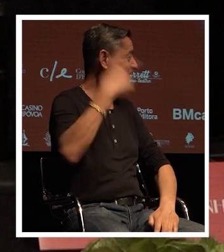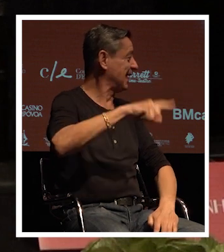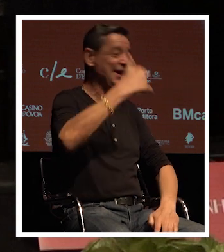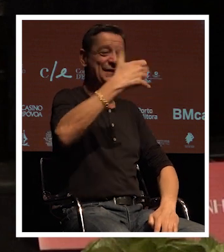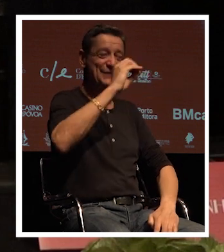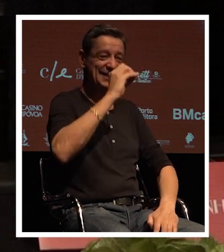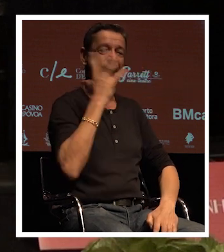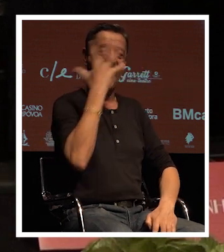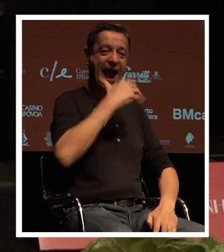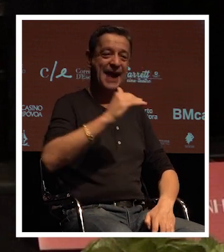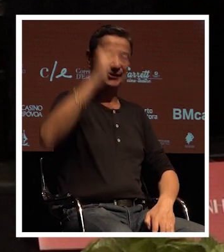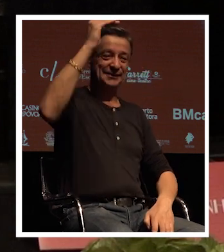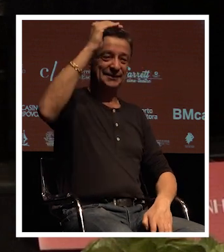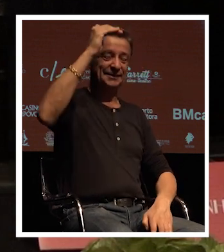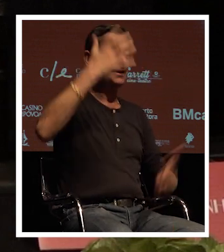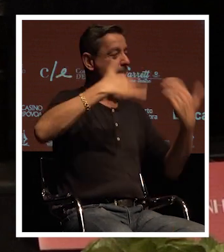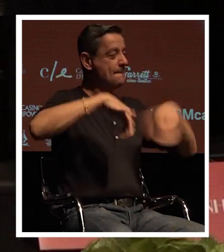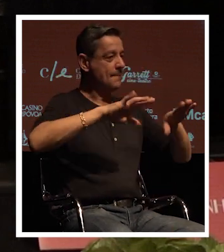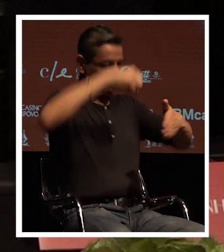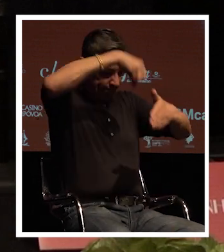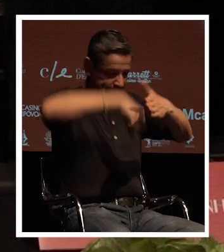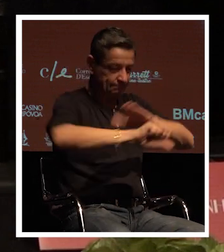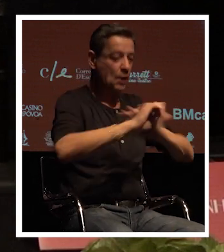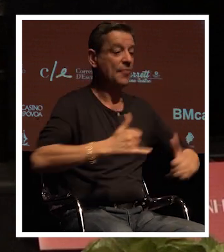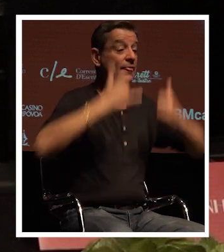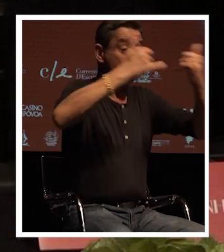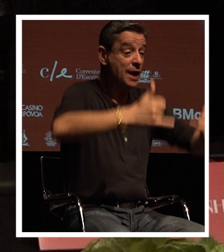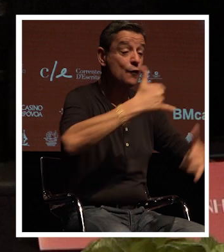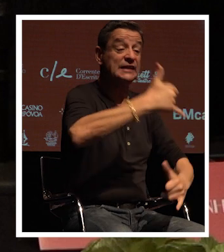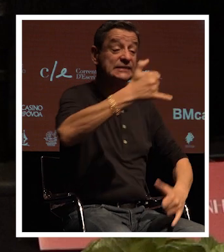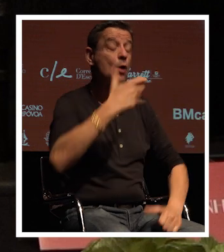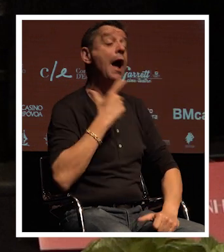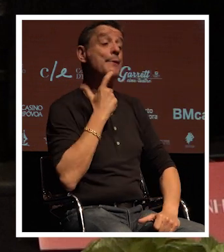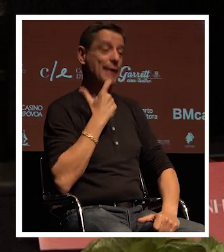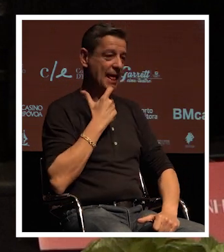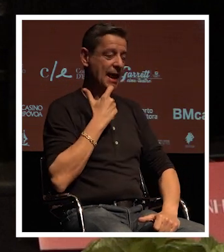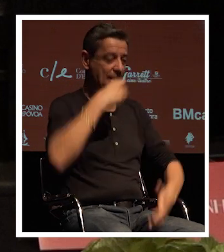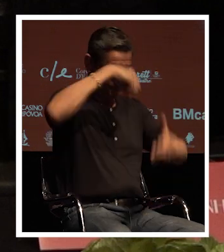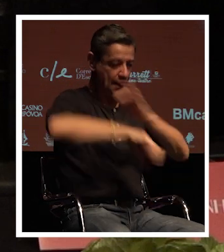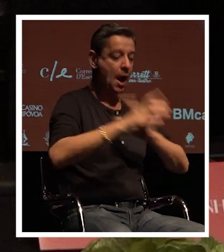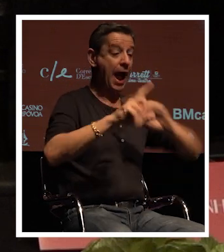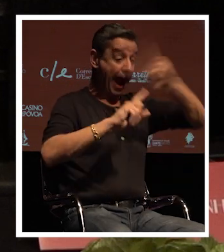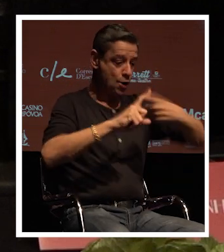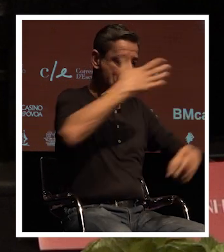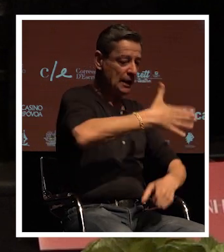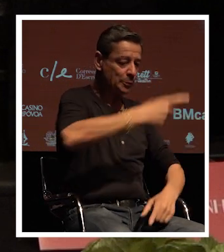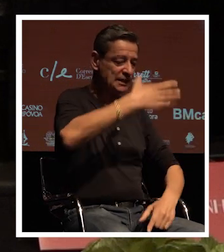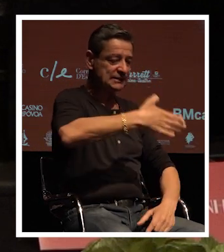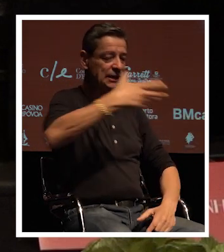simpática mas eu sou único nascido PS 25 de Abril nasci em 79